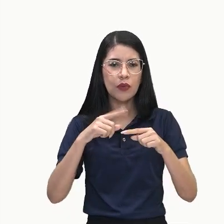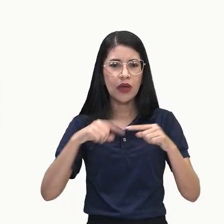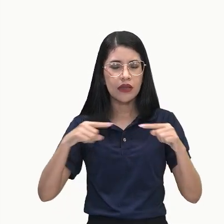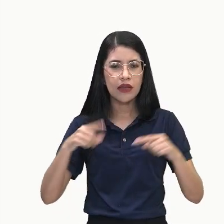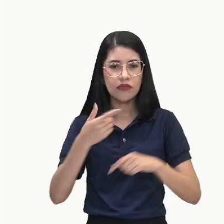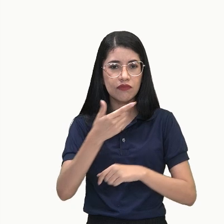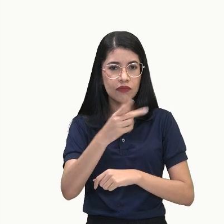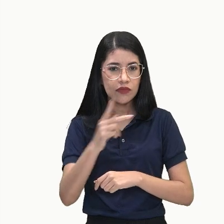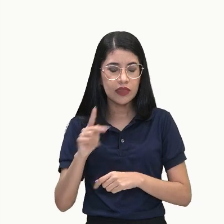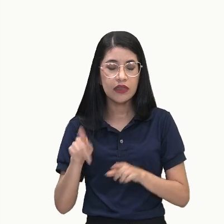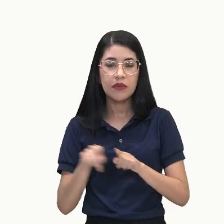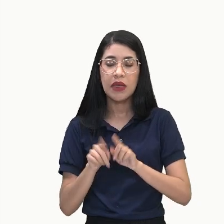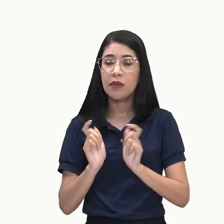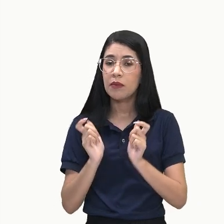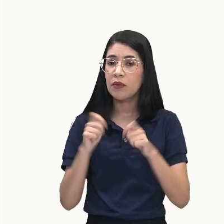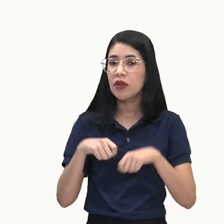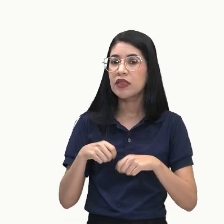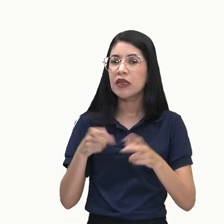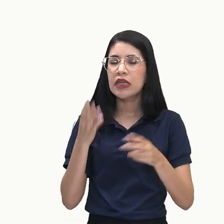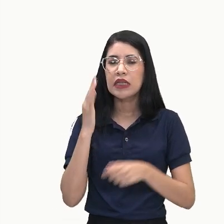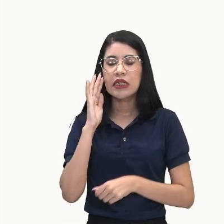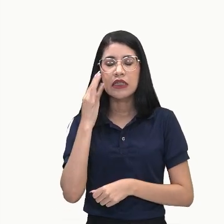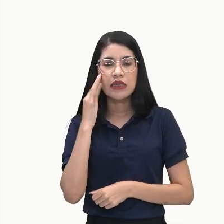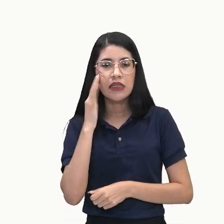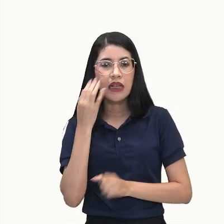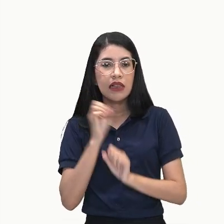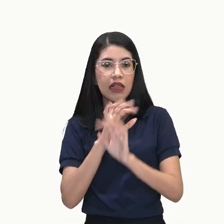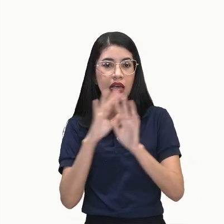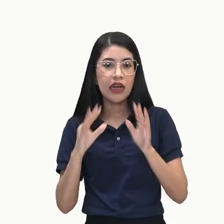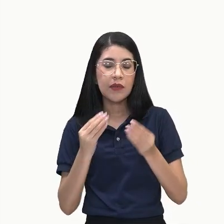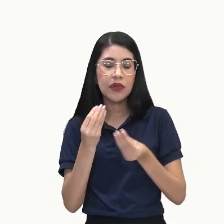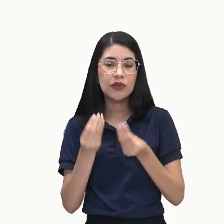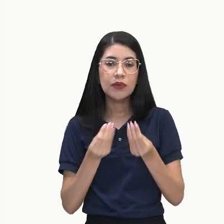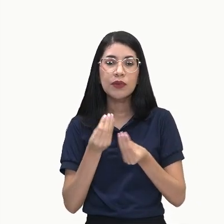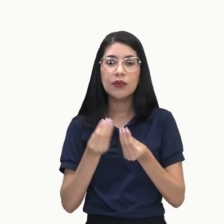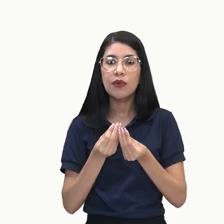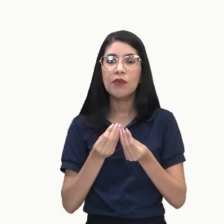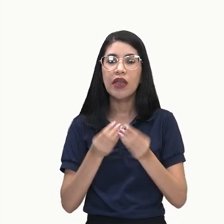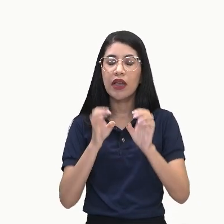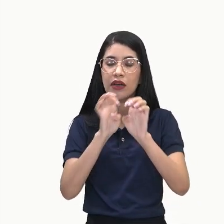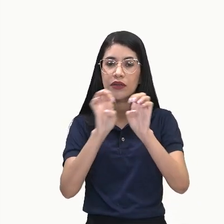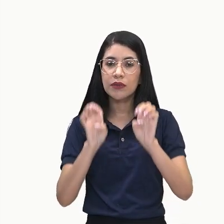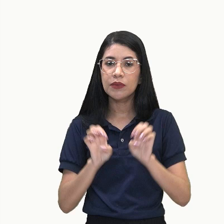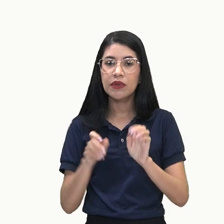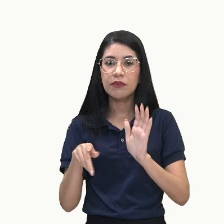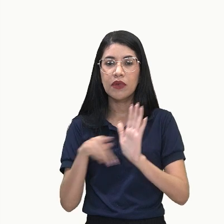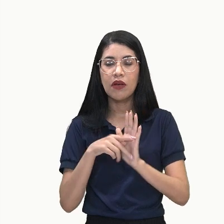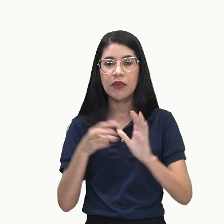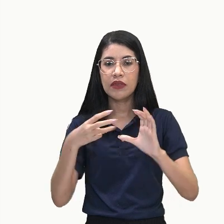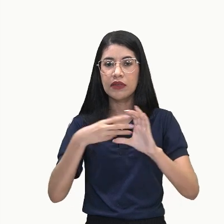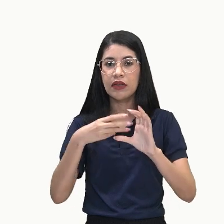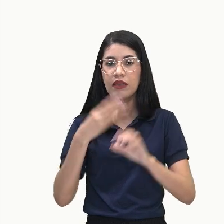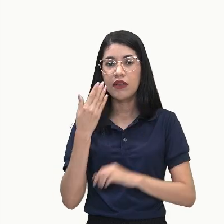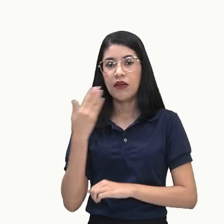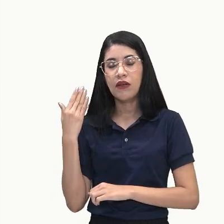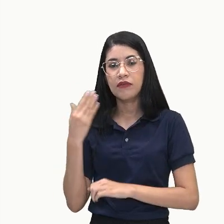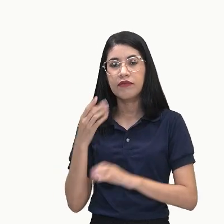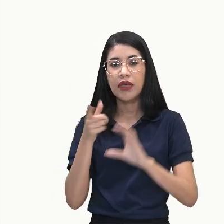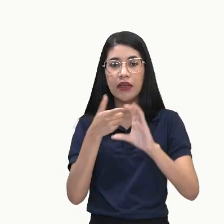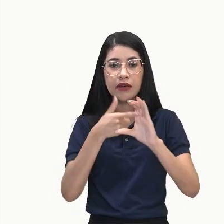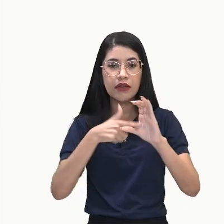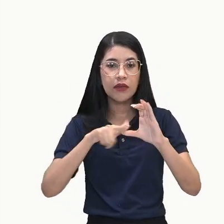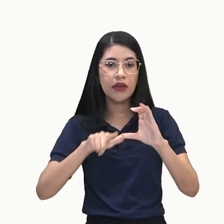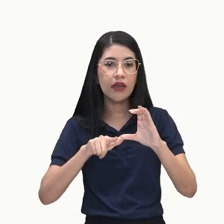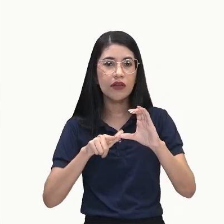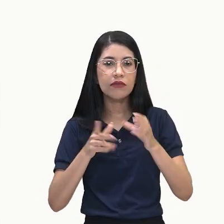que então vocês possam ter bem em mente essas características. Olha aqui as células eucariontes.